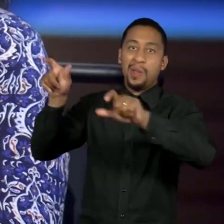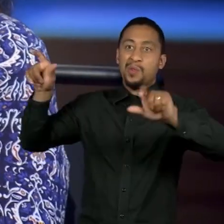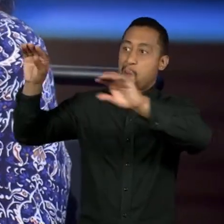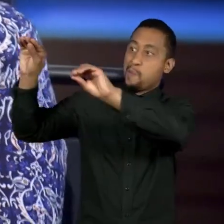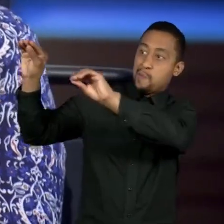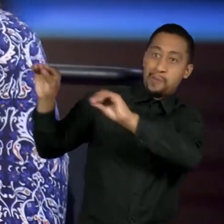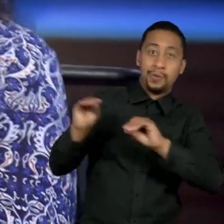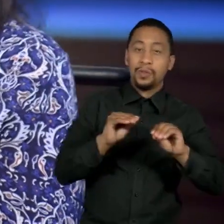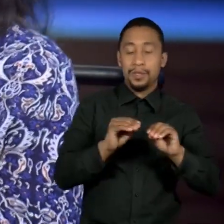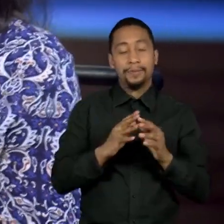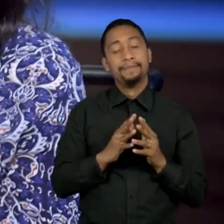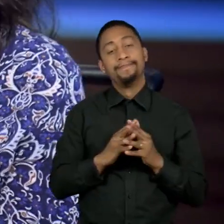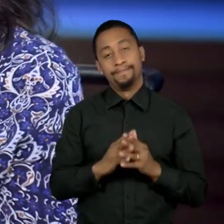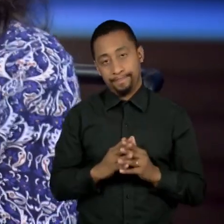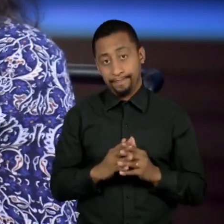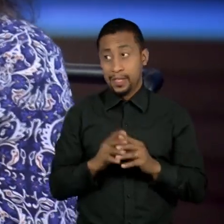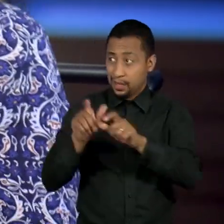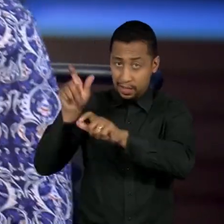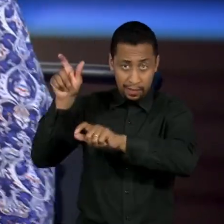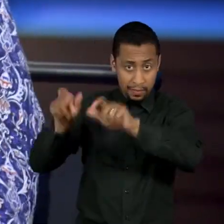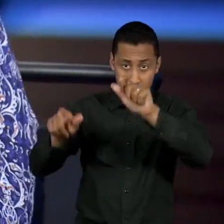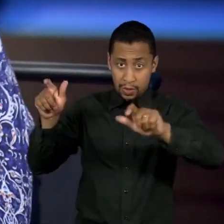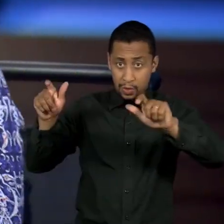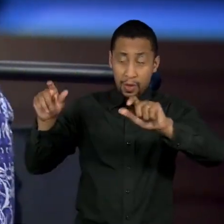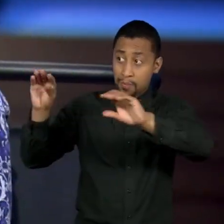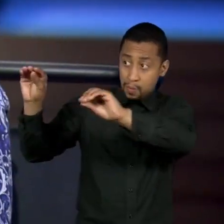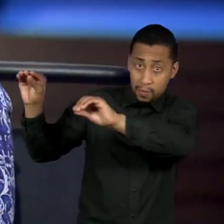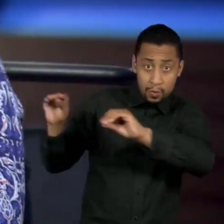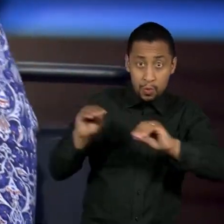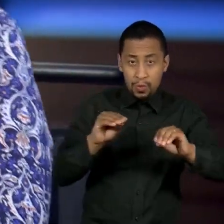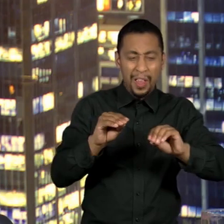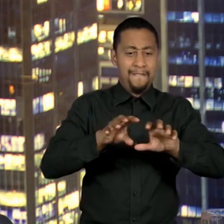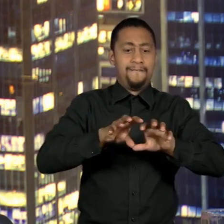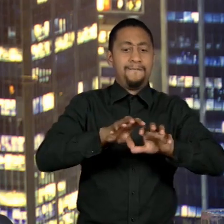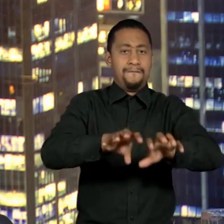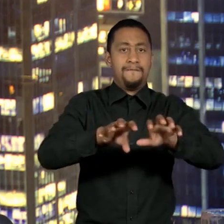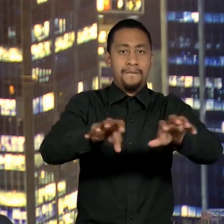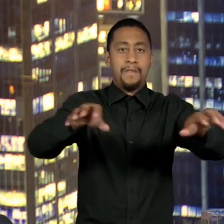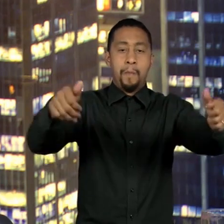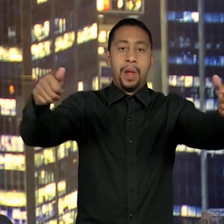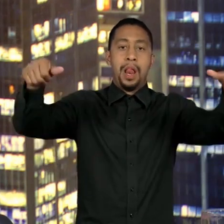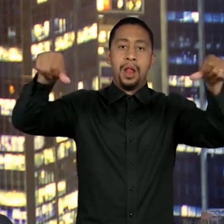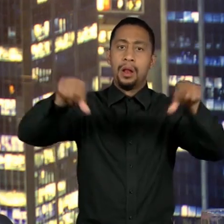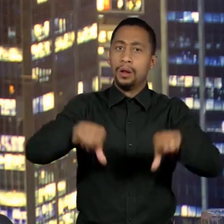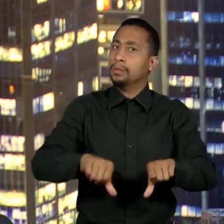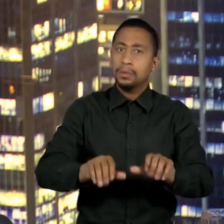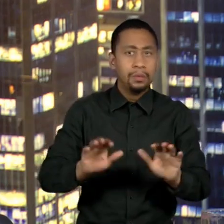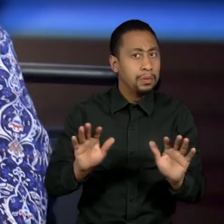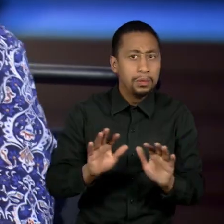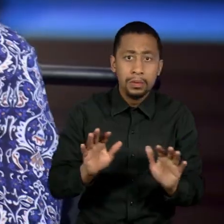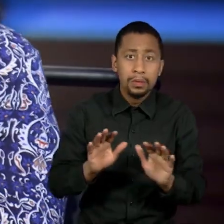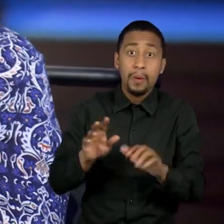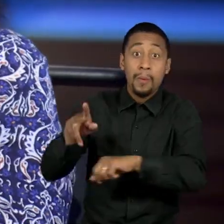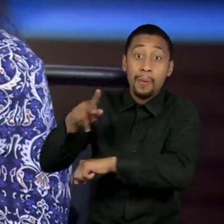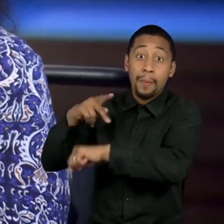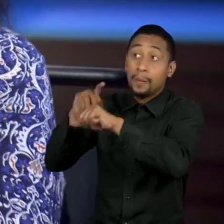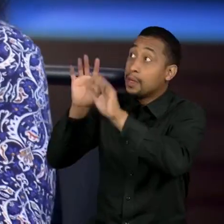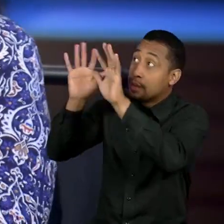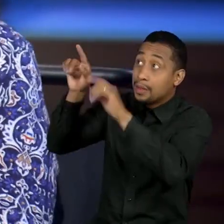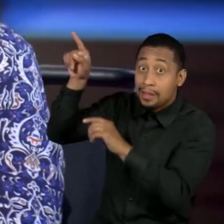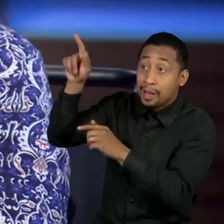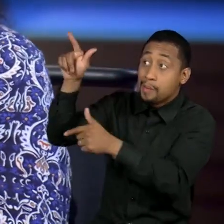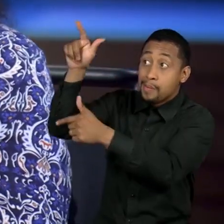alguns termos, né? Então, fizemos todo um movimento entre ativistas, academia, de não se utilizar mais o termo migração